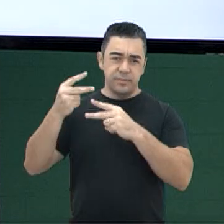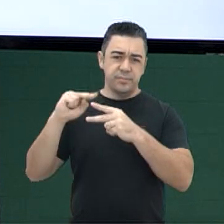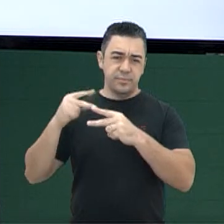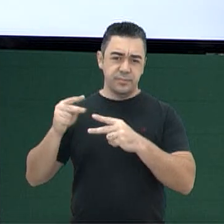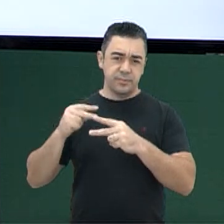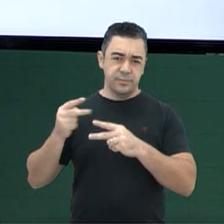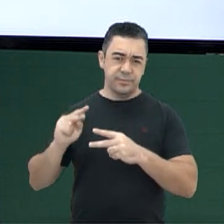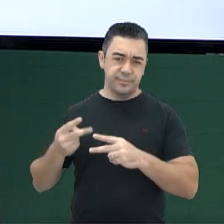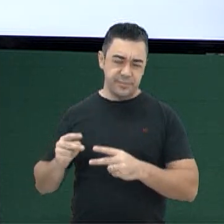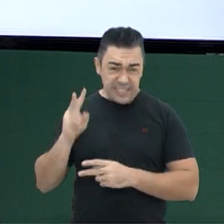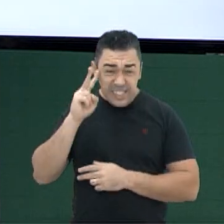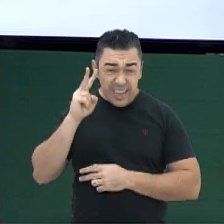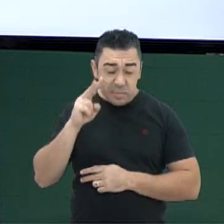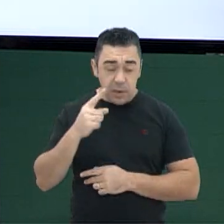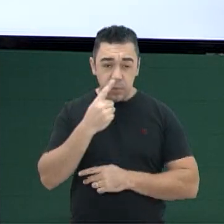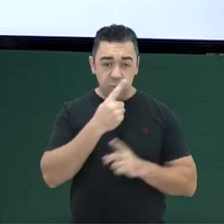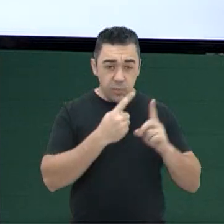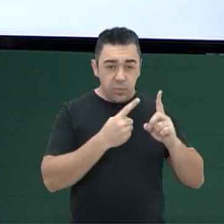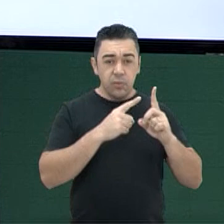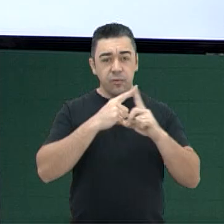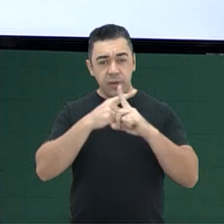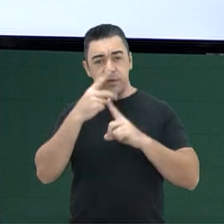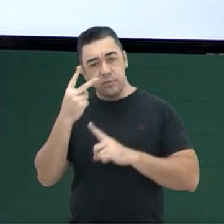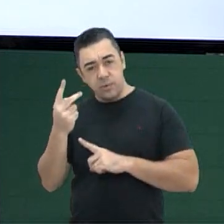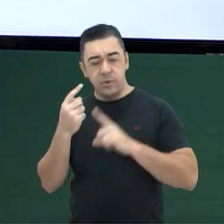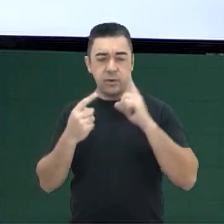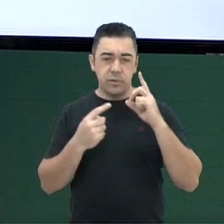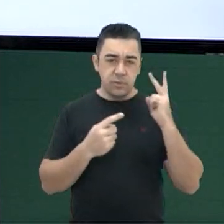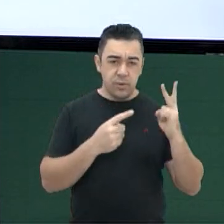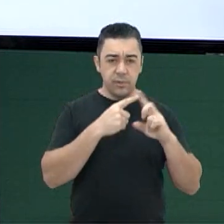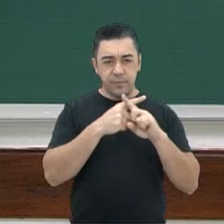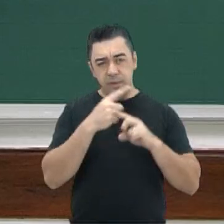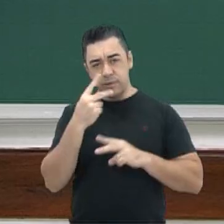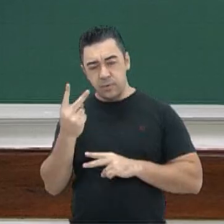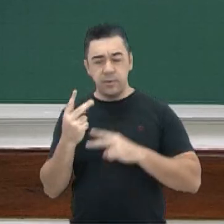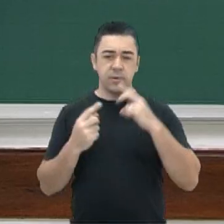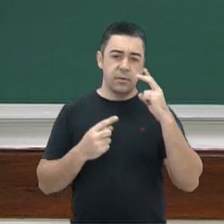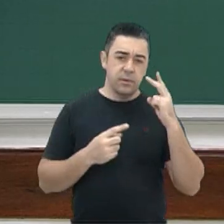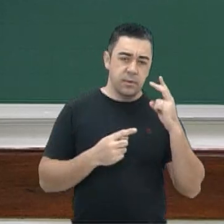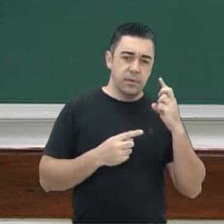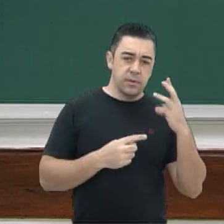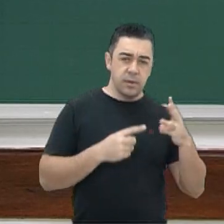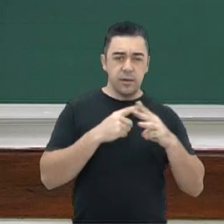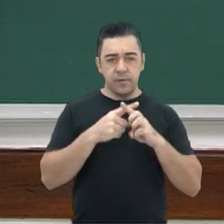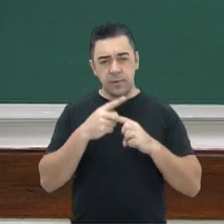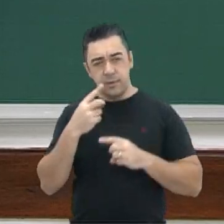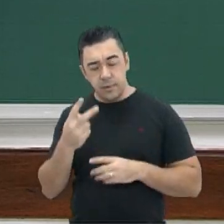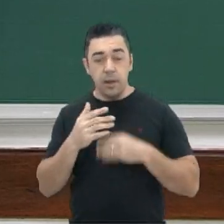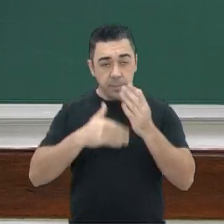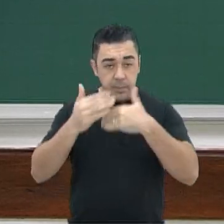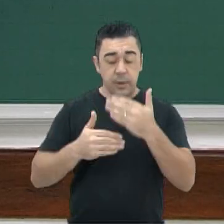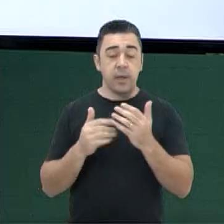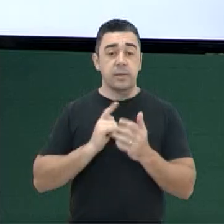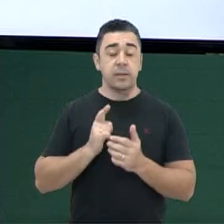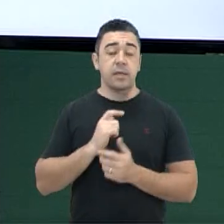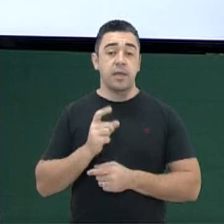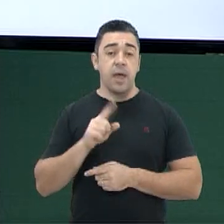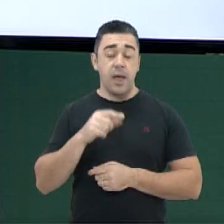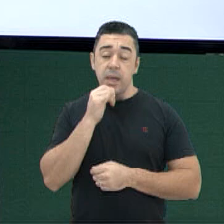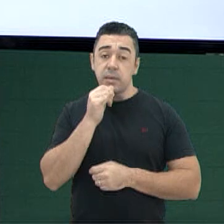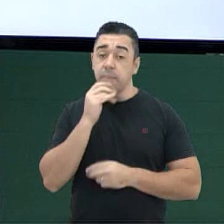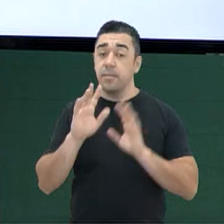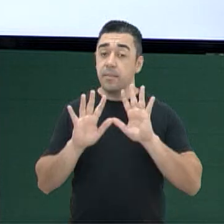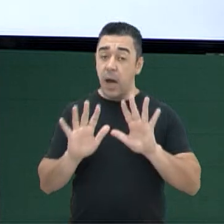2 vezes 1, 2, 2 vezes 2, 4 e assim por diante? Aqui é como se existisse uma tabuada de números quadrados perfeitos. 1 vezes 1,